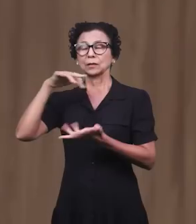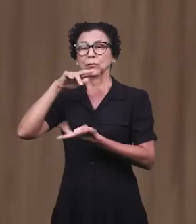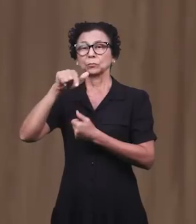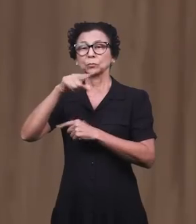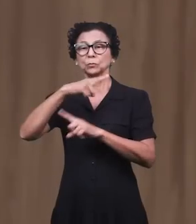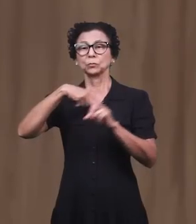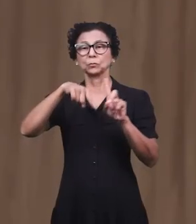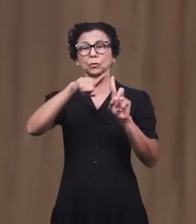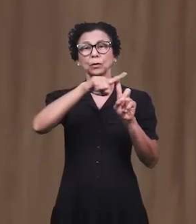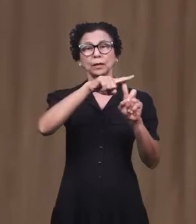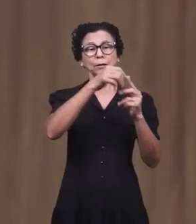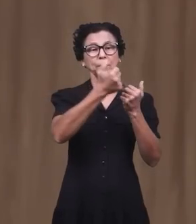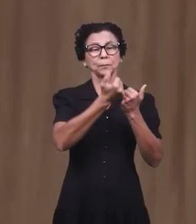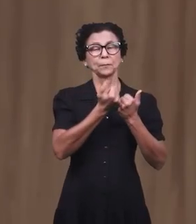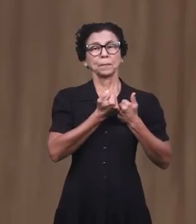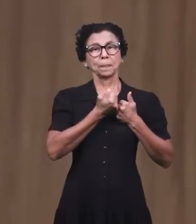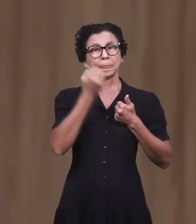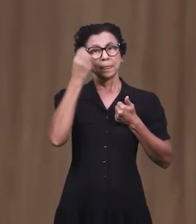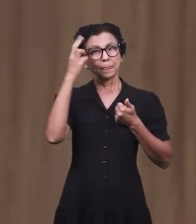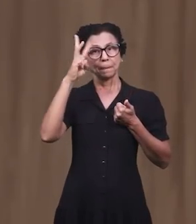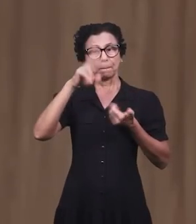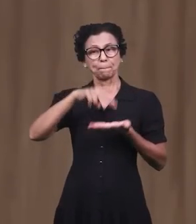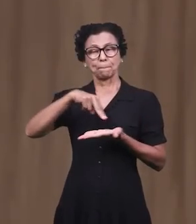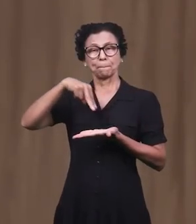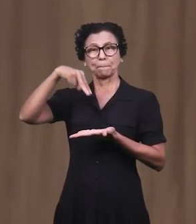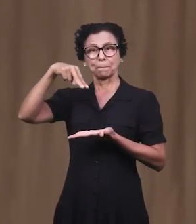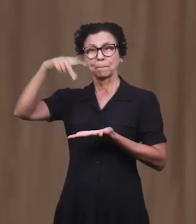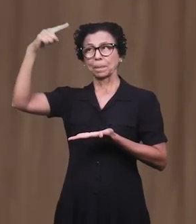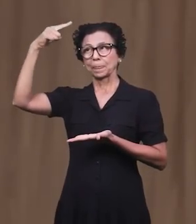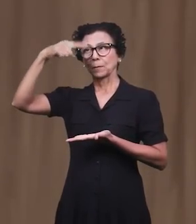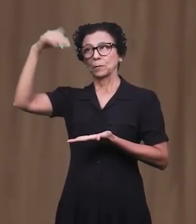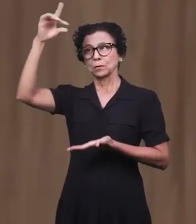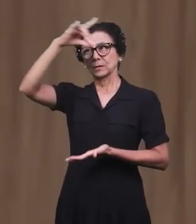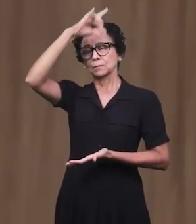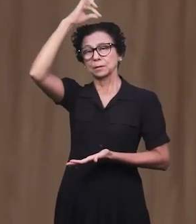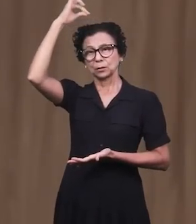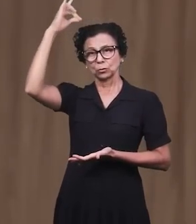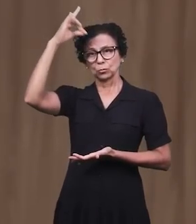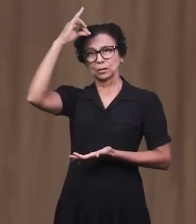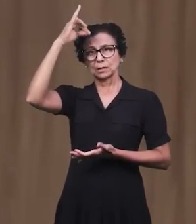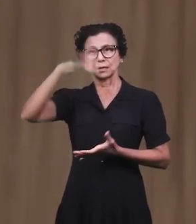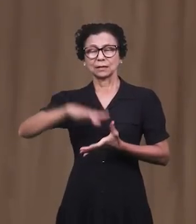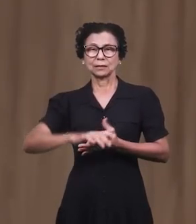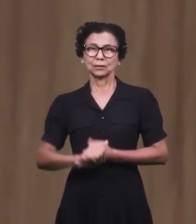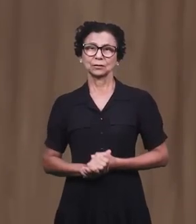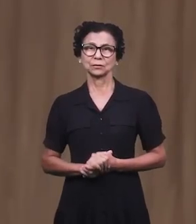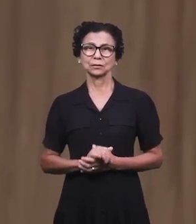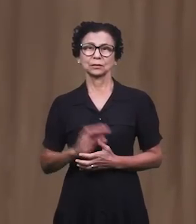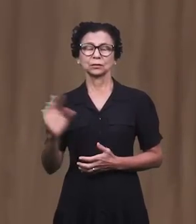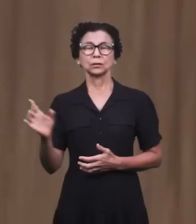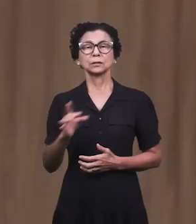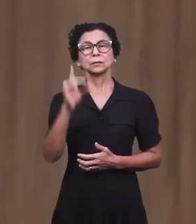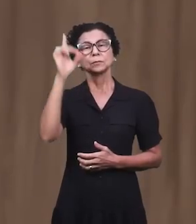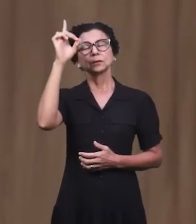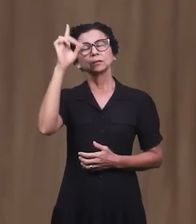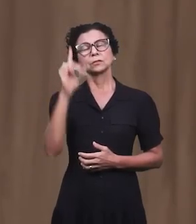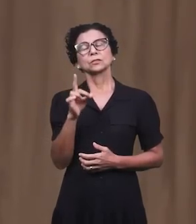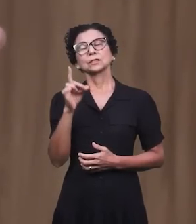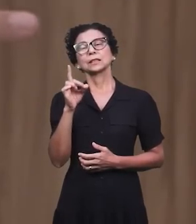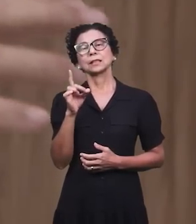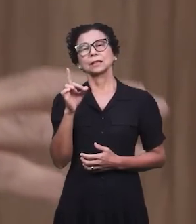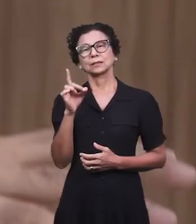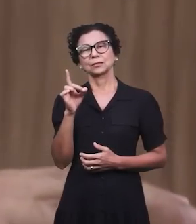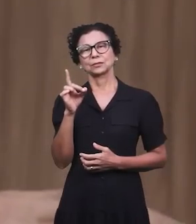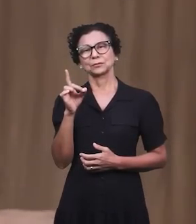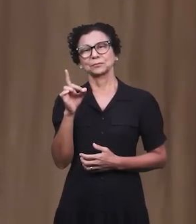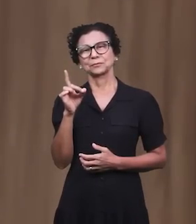nos ressuscitou juntamente com Ele e nos fez assentar nos lugares celestiais em Cristo Jesus. O homem